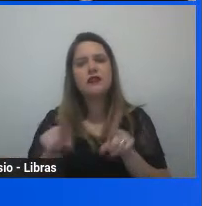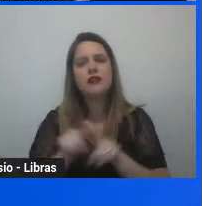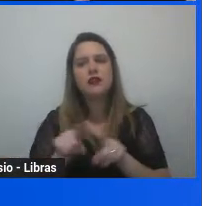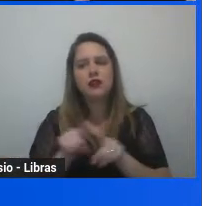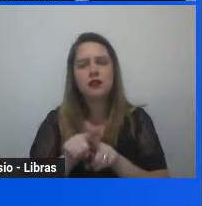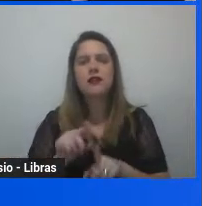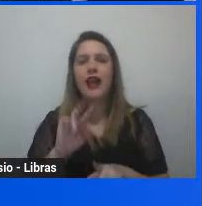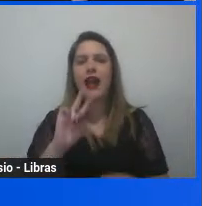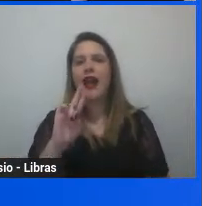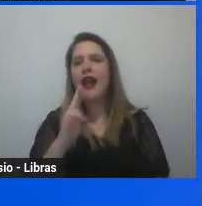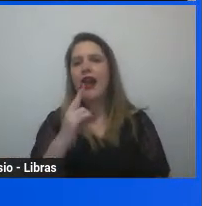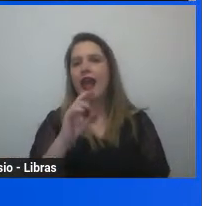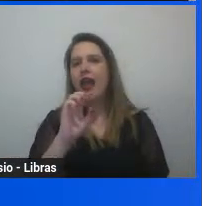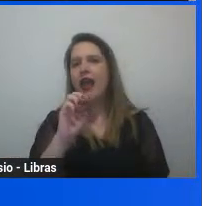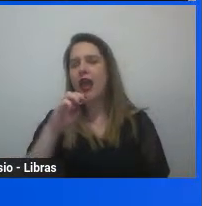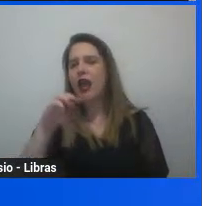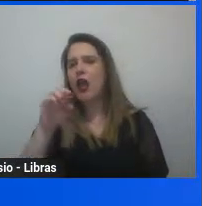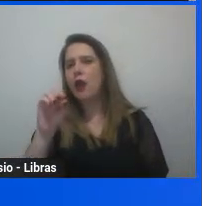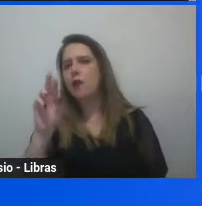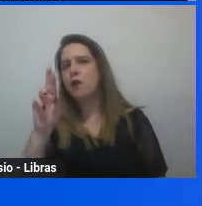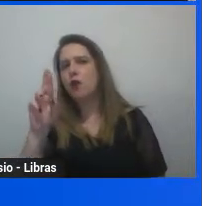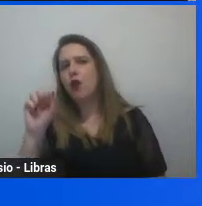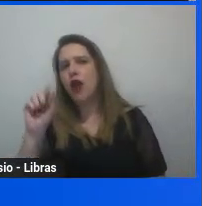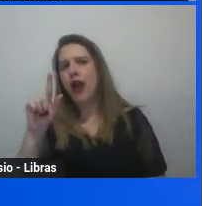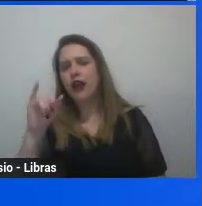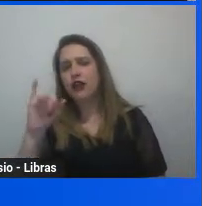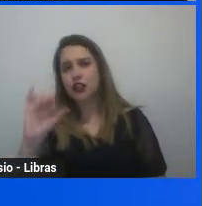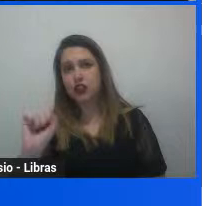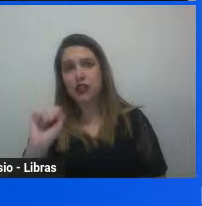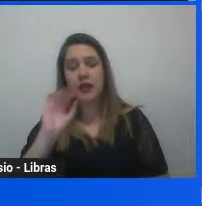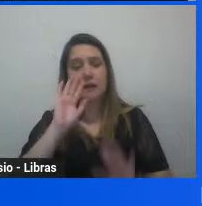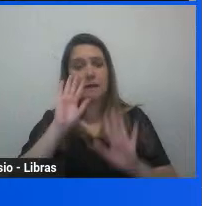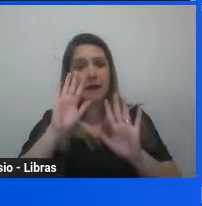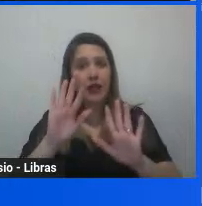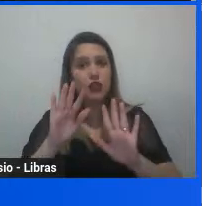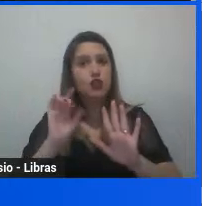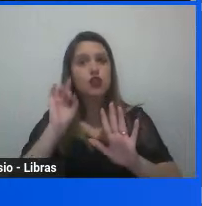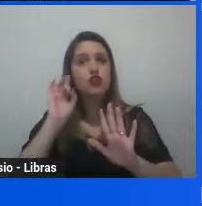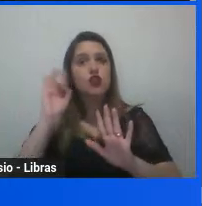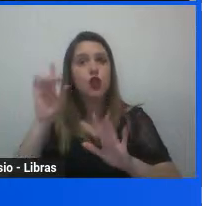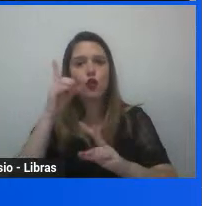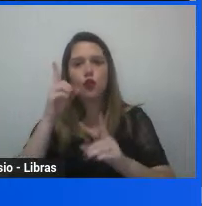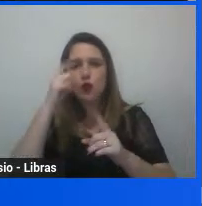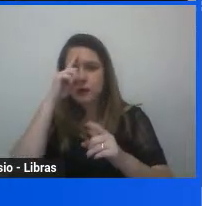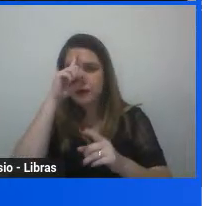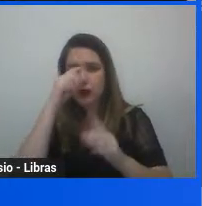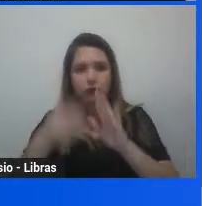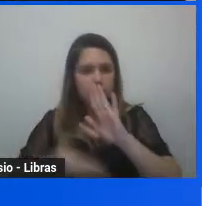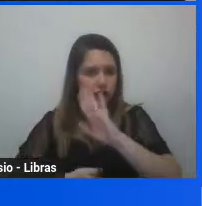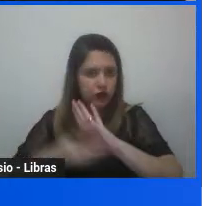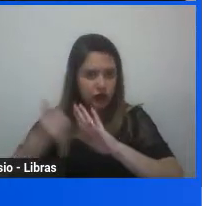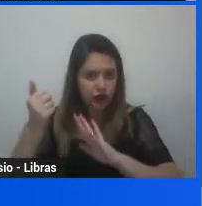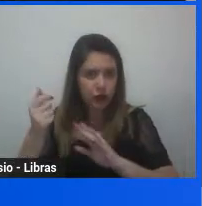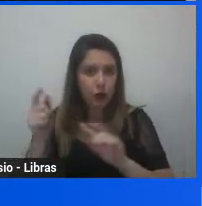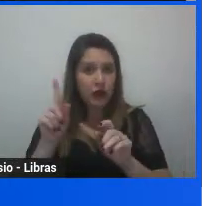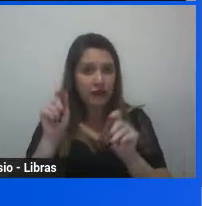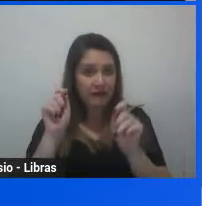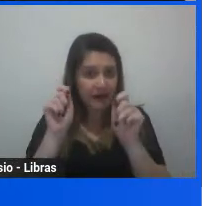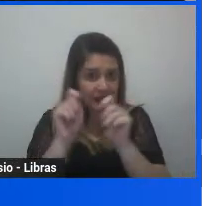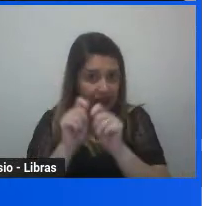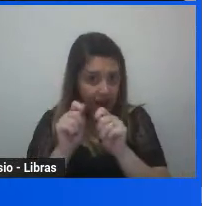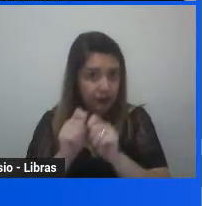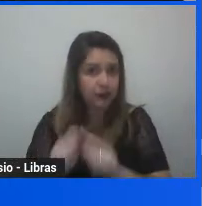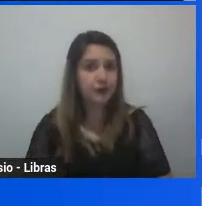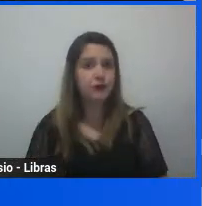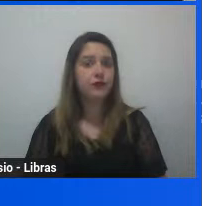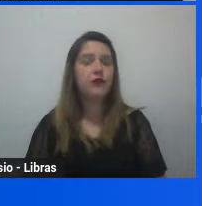hemorragia. Então, quando vai tirar? Só no hospital, ok? E o que fazer?